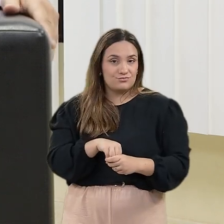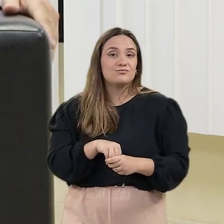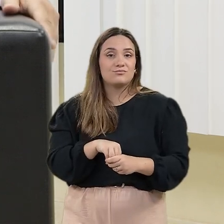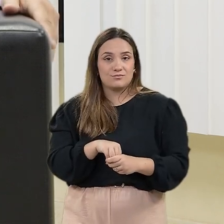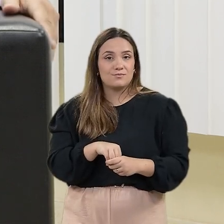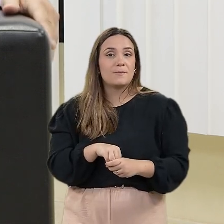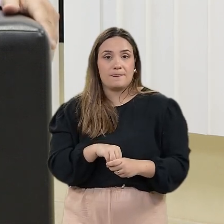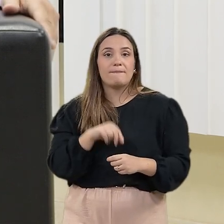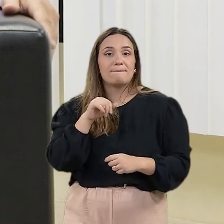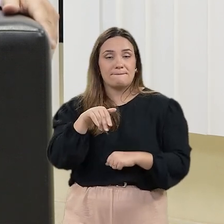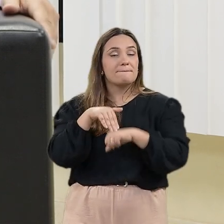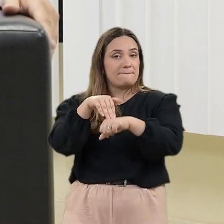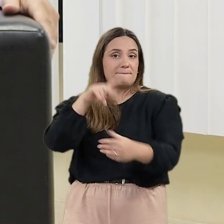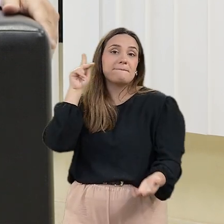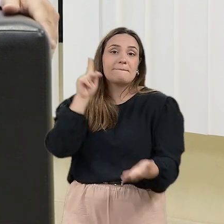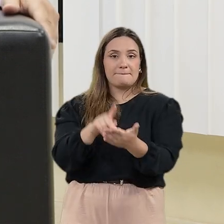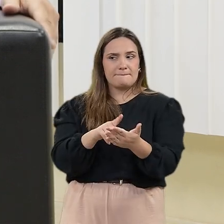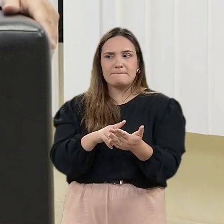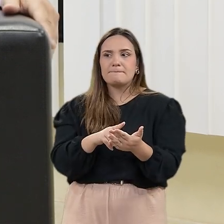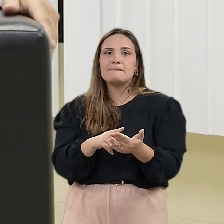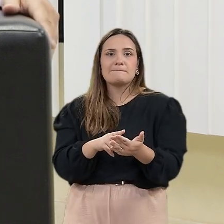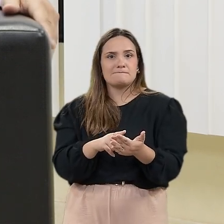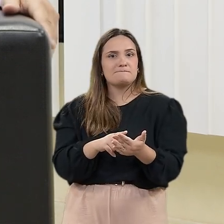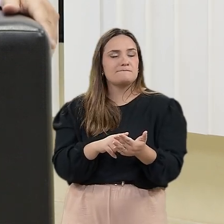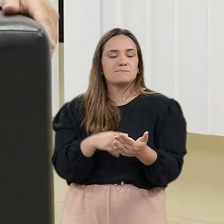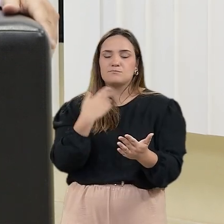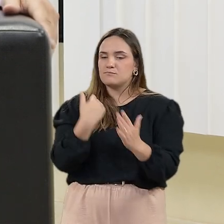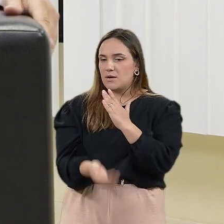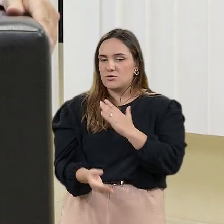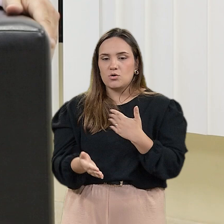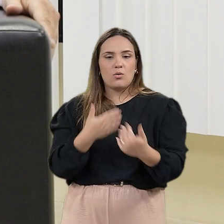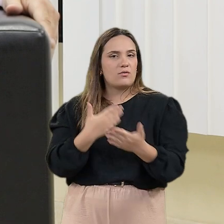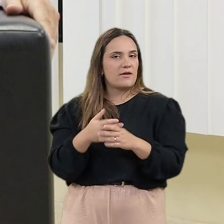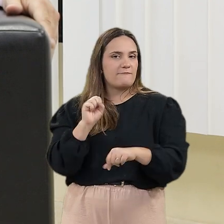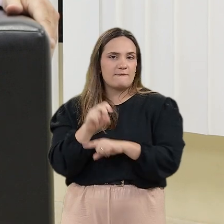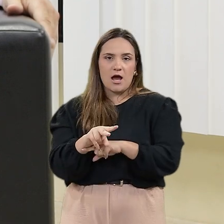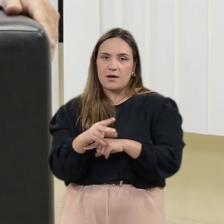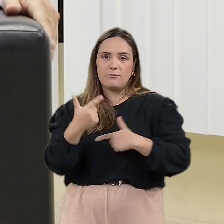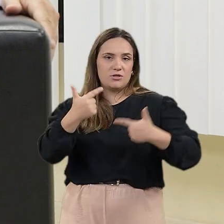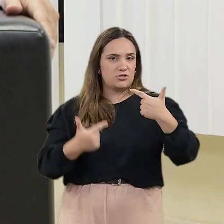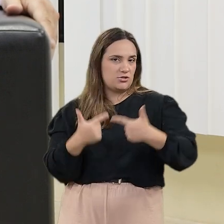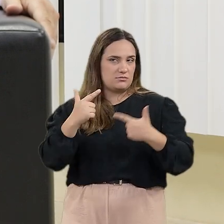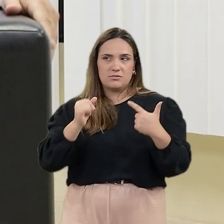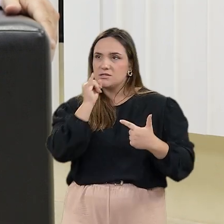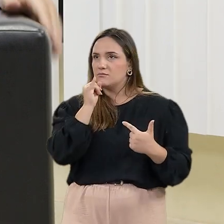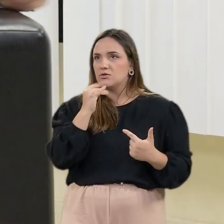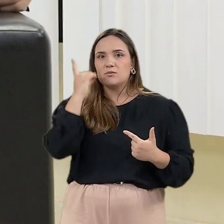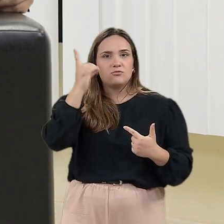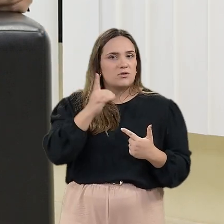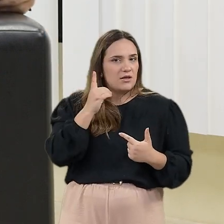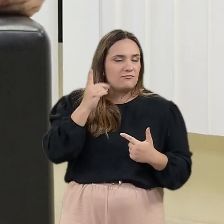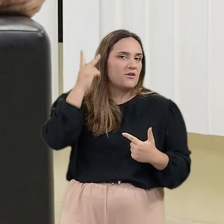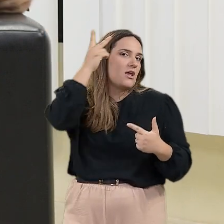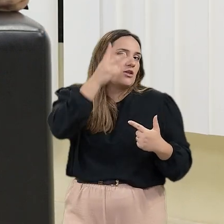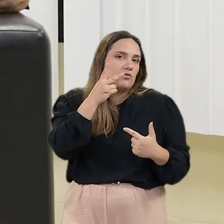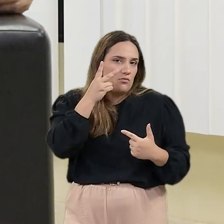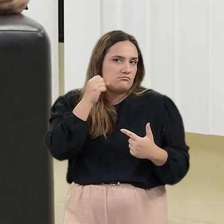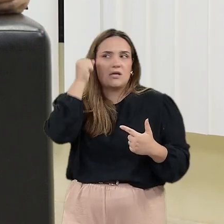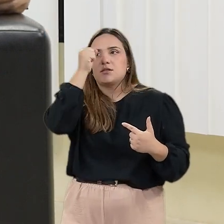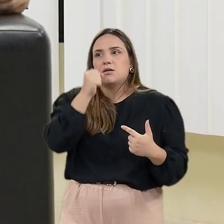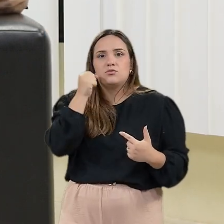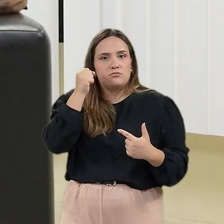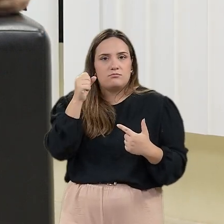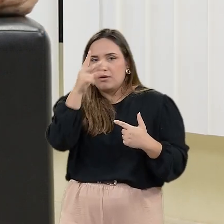mandato, quando aquele que é condenado pelo feminicídio, então sofre essa consequência, ou seja, ele fica proibido